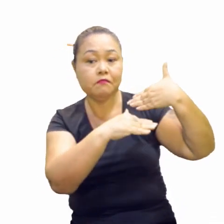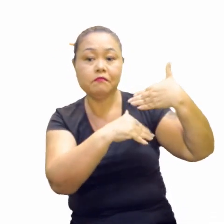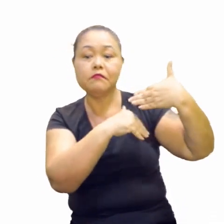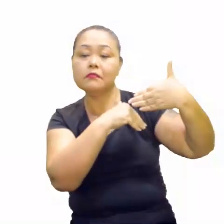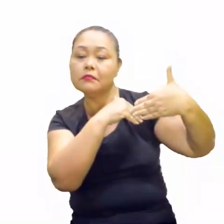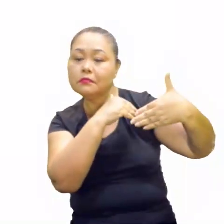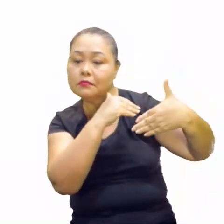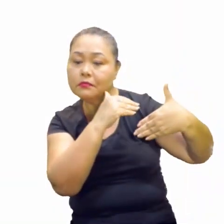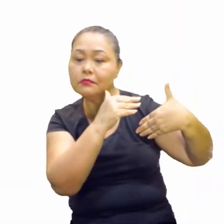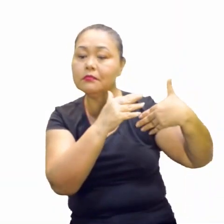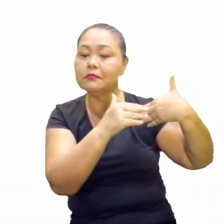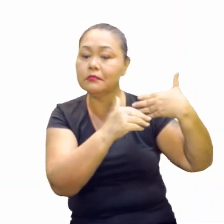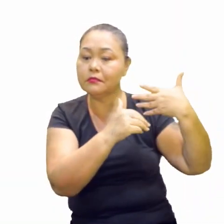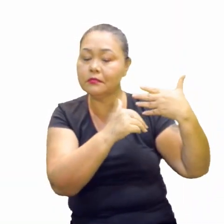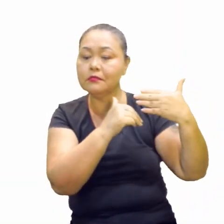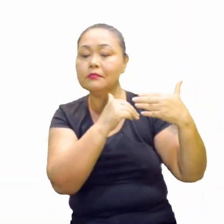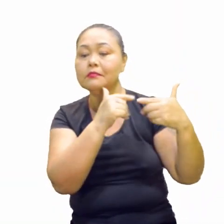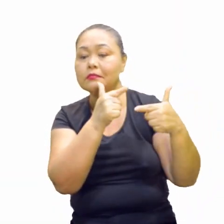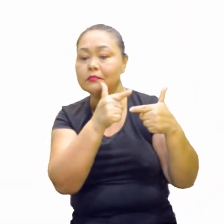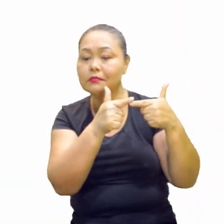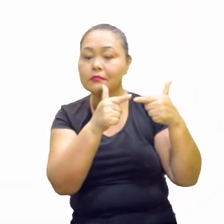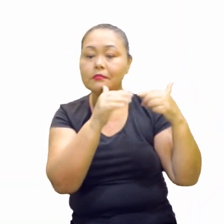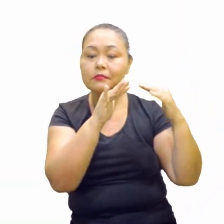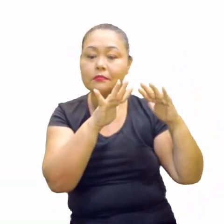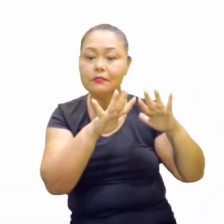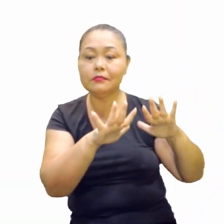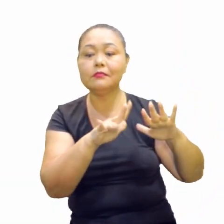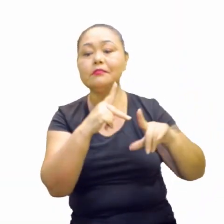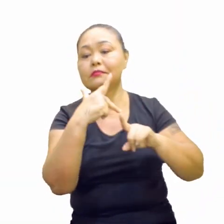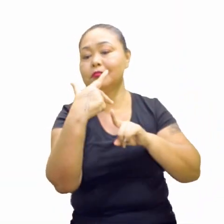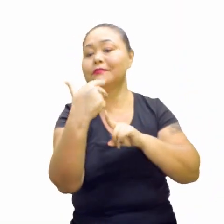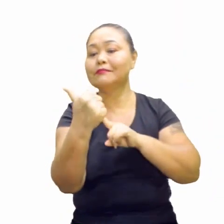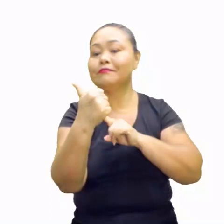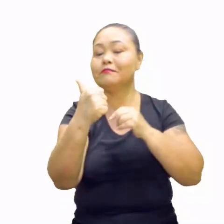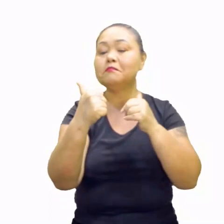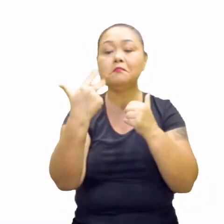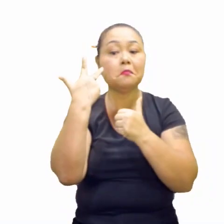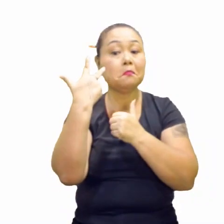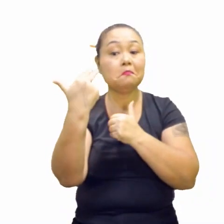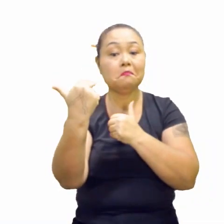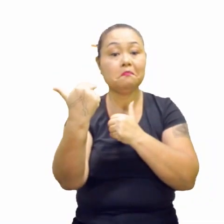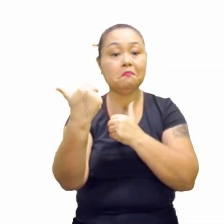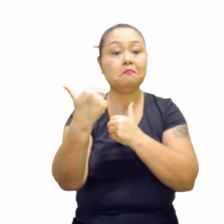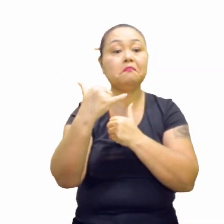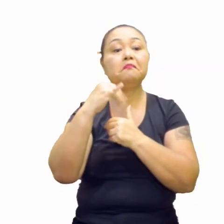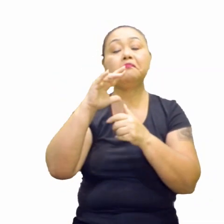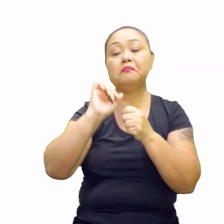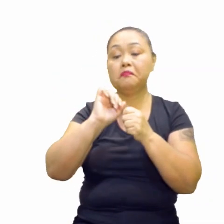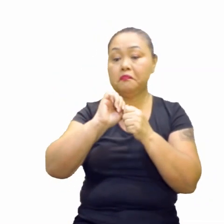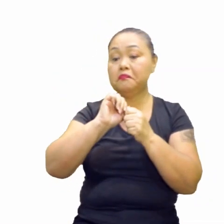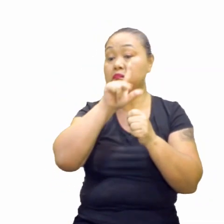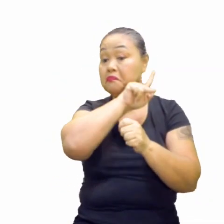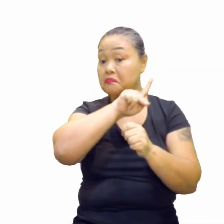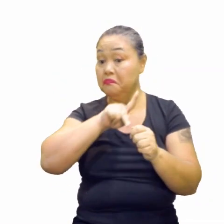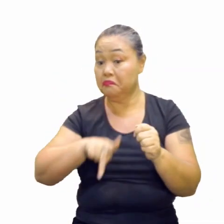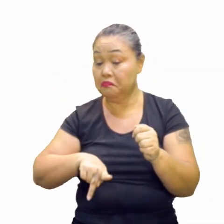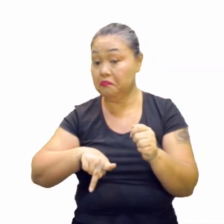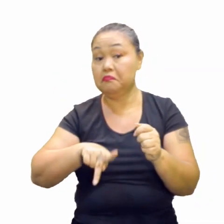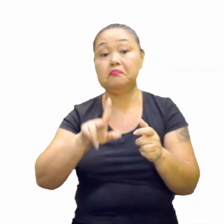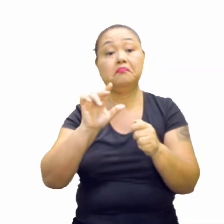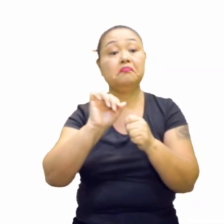a crise vai ser superada. John Keynes é o cara, a